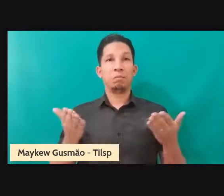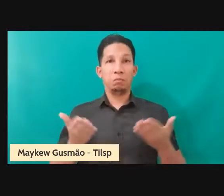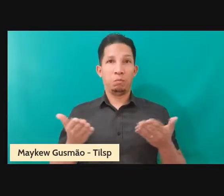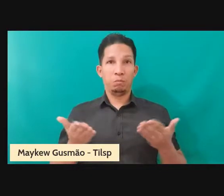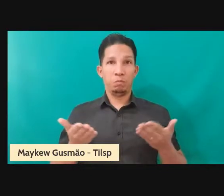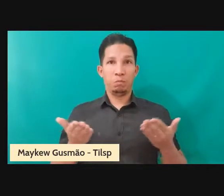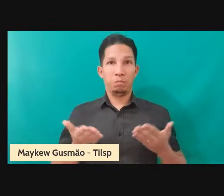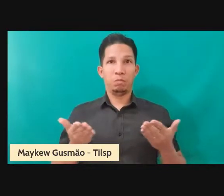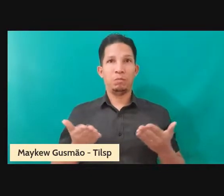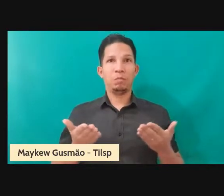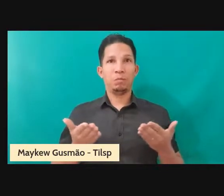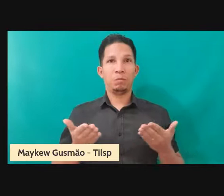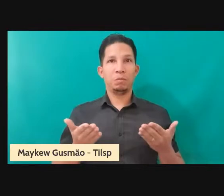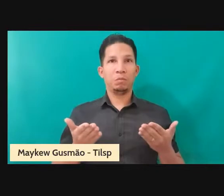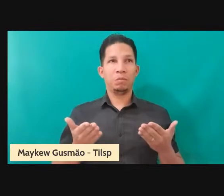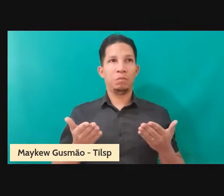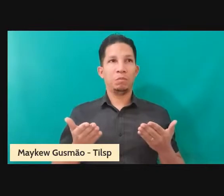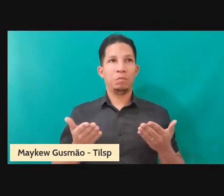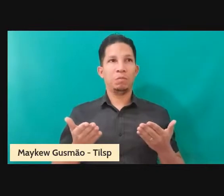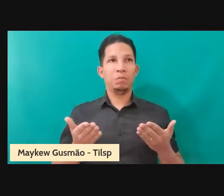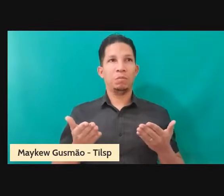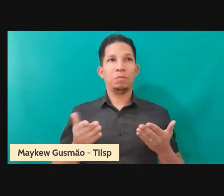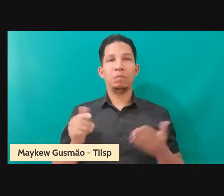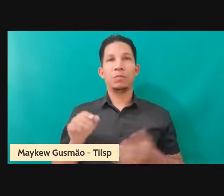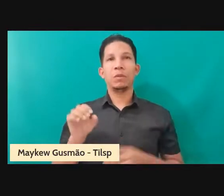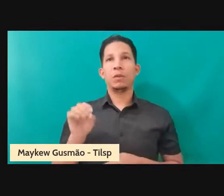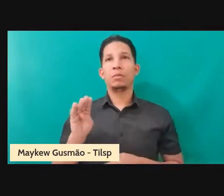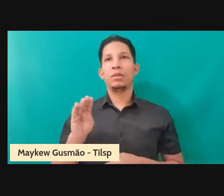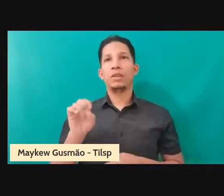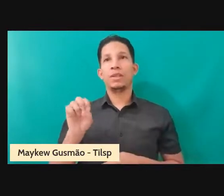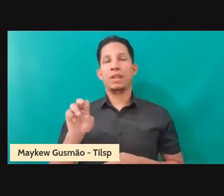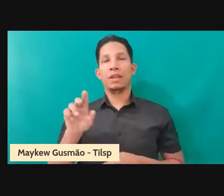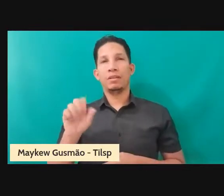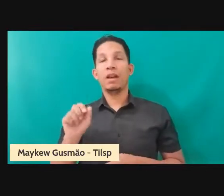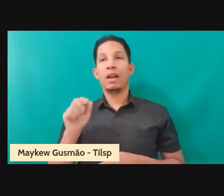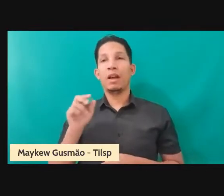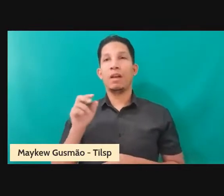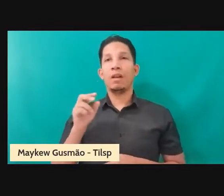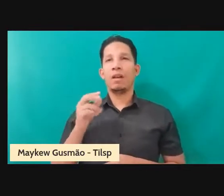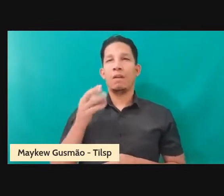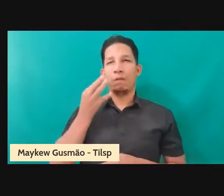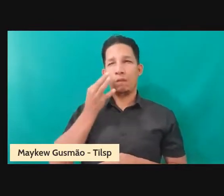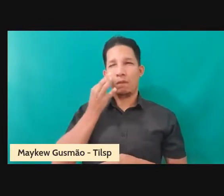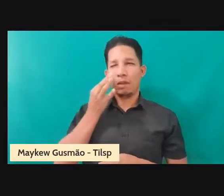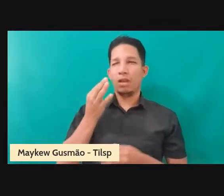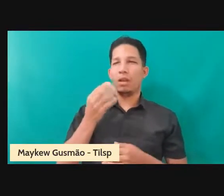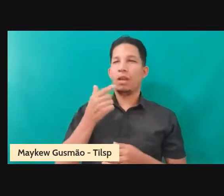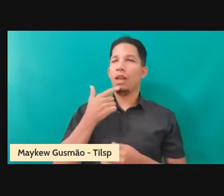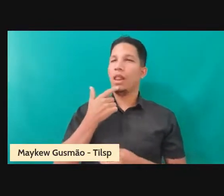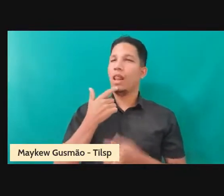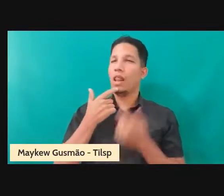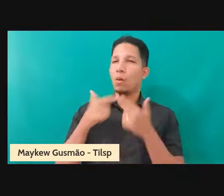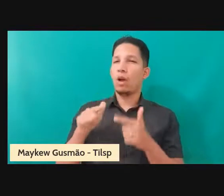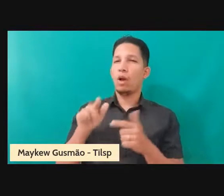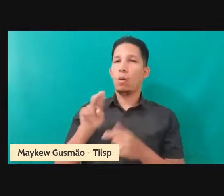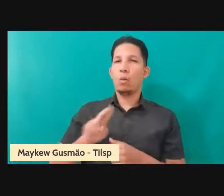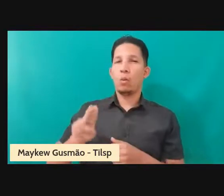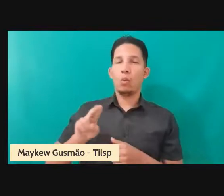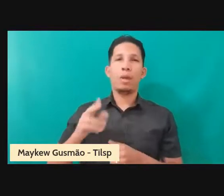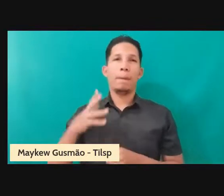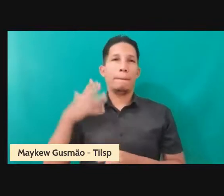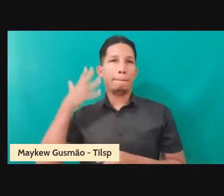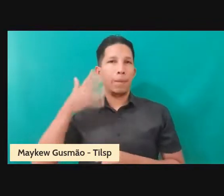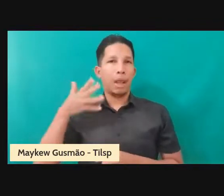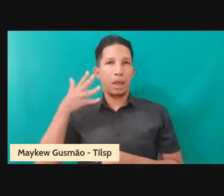em nome do Observatório da Linguagem em Uso, o ciclo de palestras Corpo e Ética